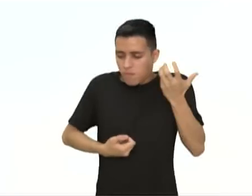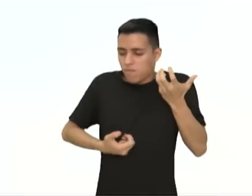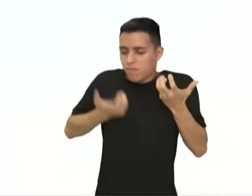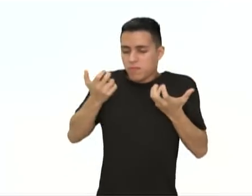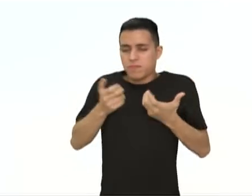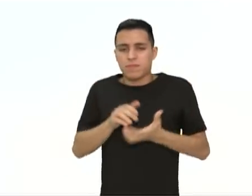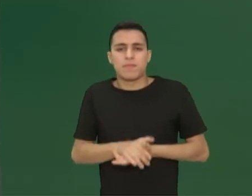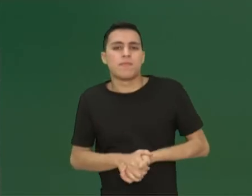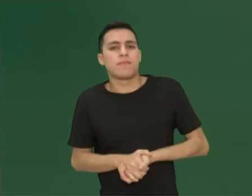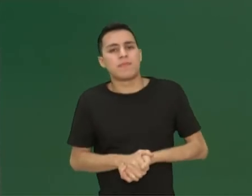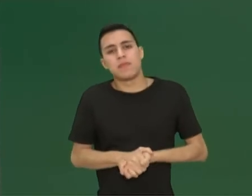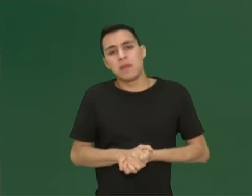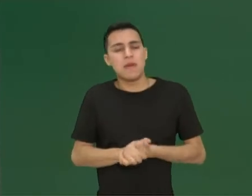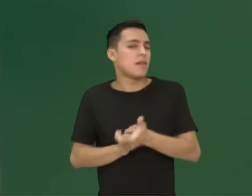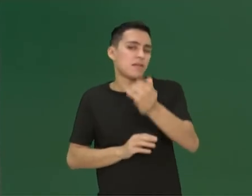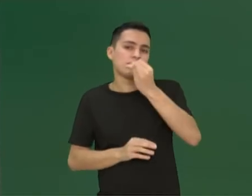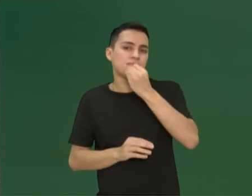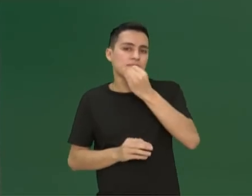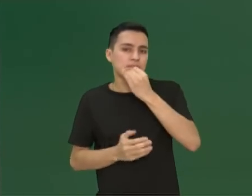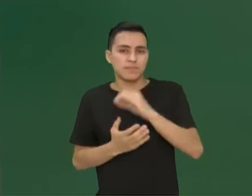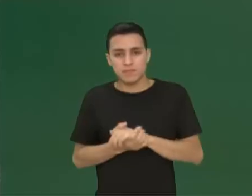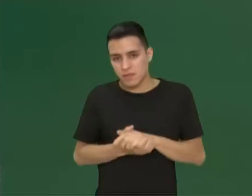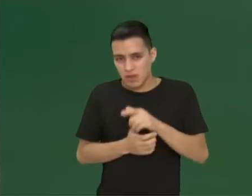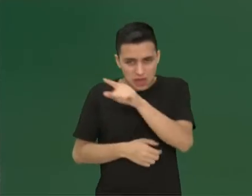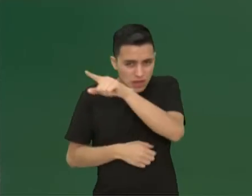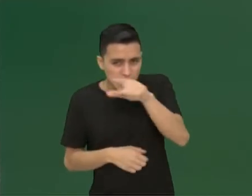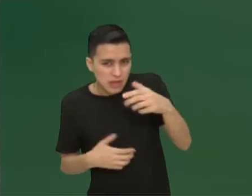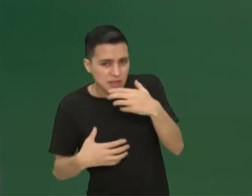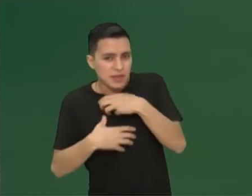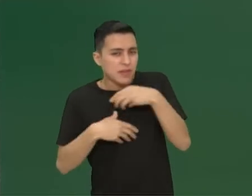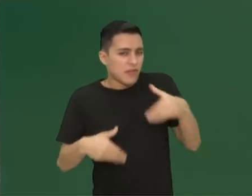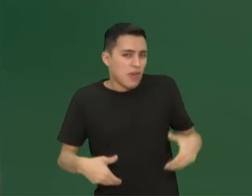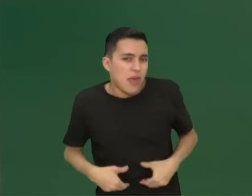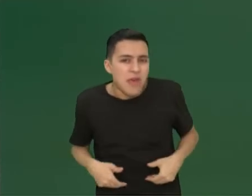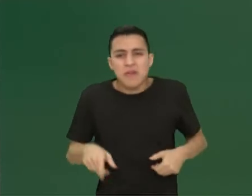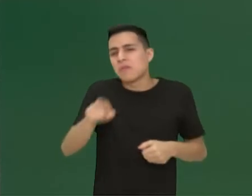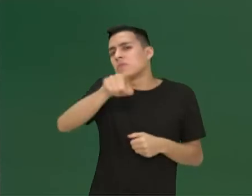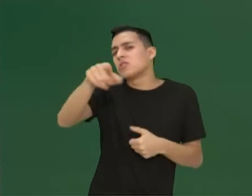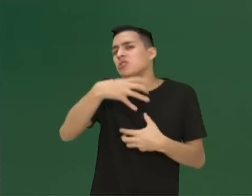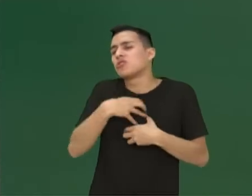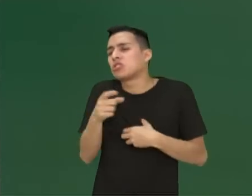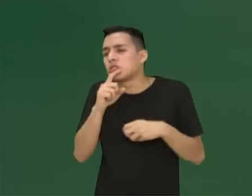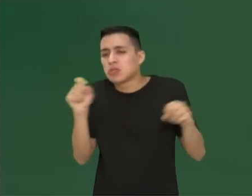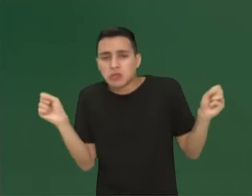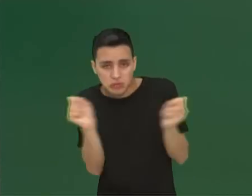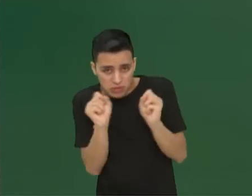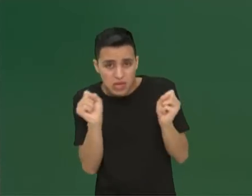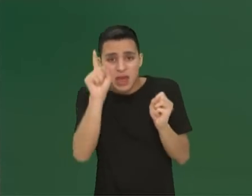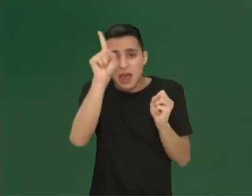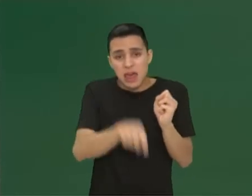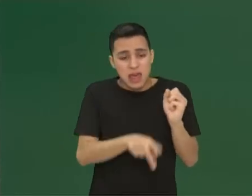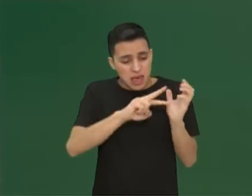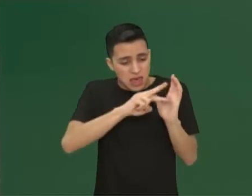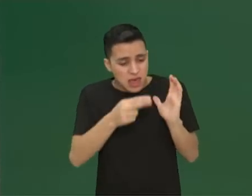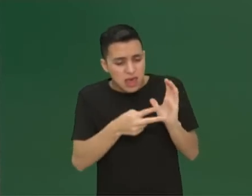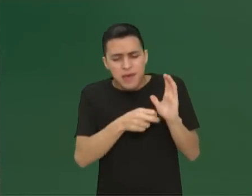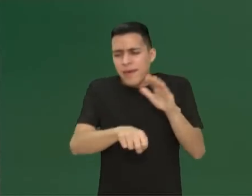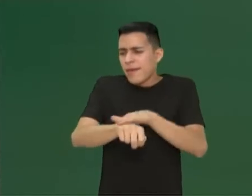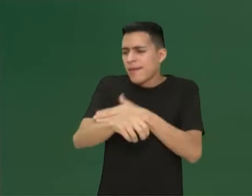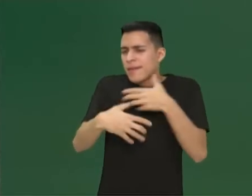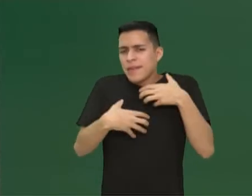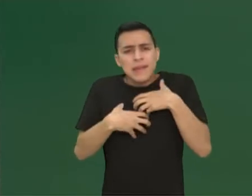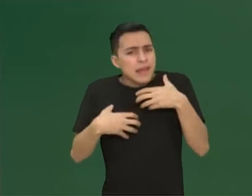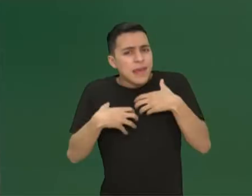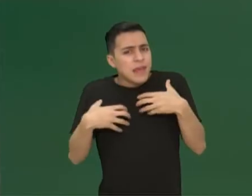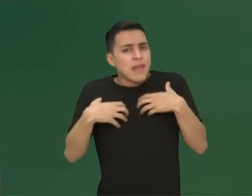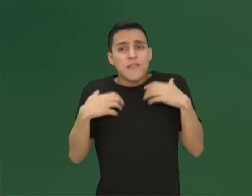internamente. Por exemplo, você sente fome? Você sente frio? São sensações